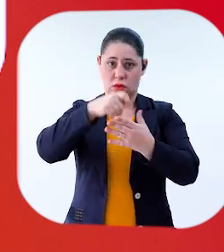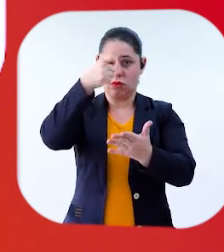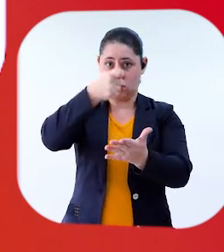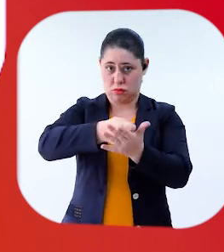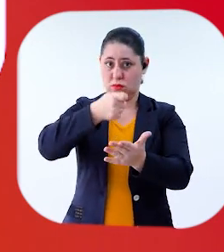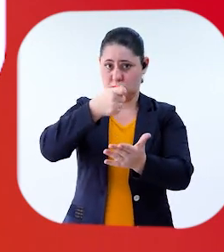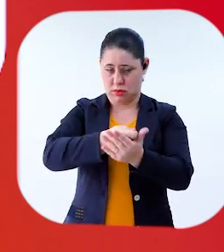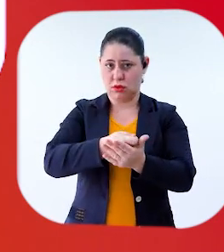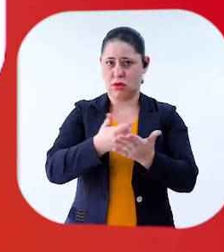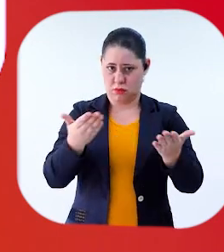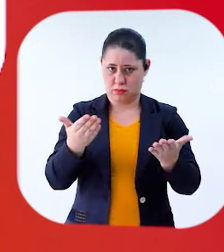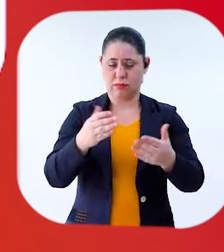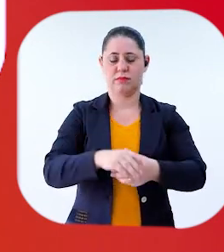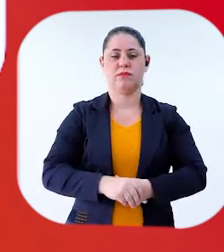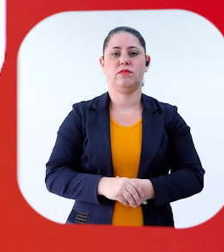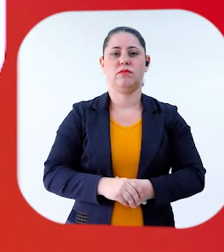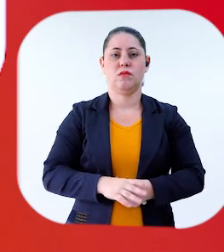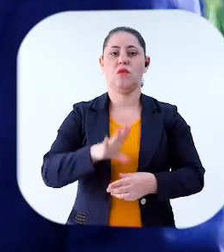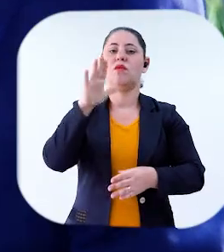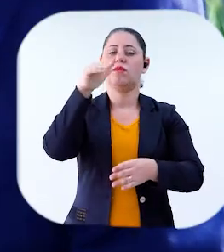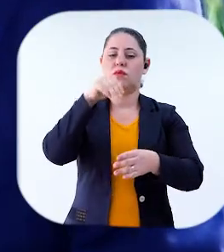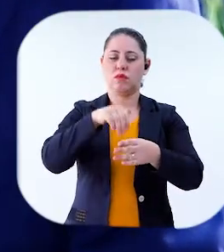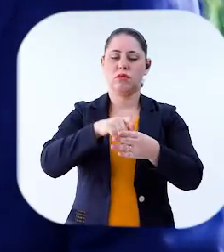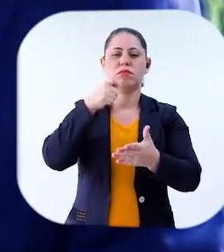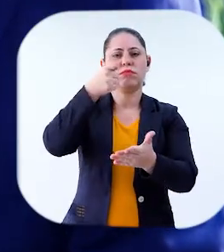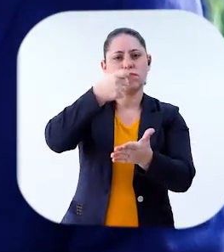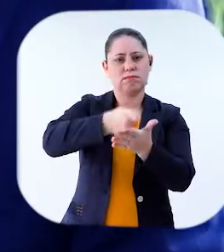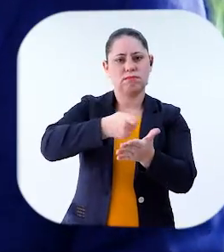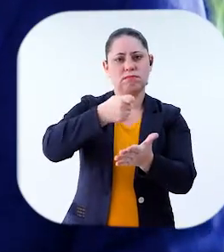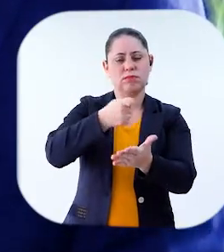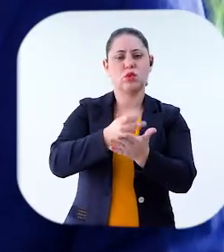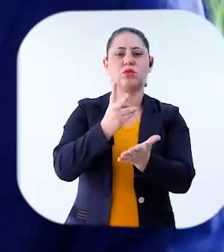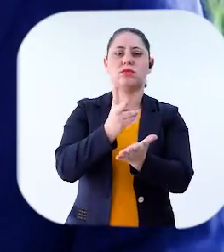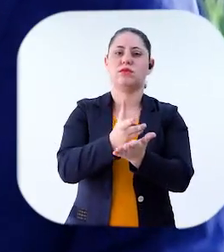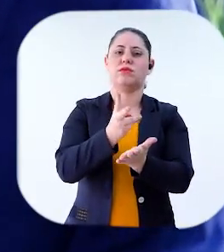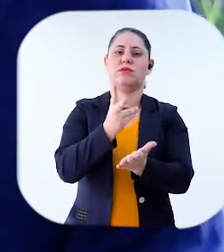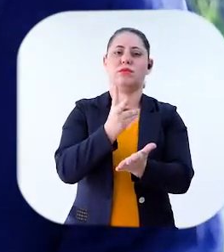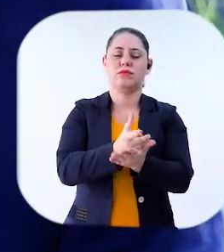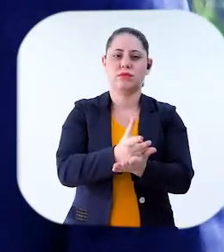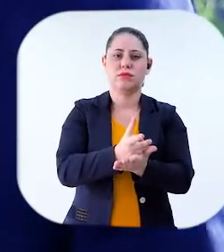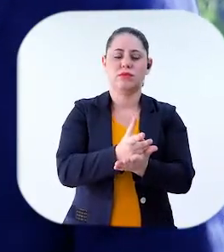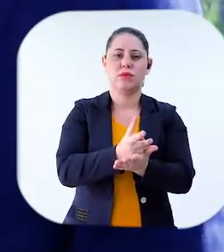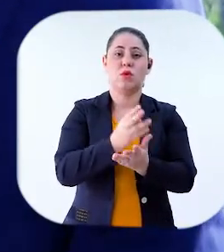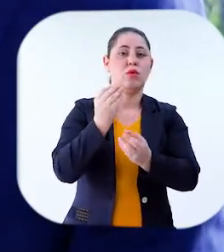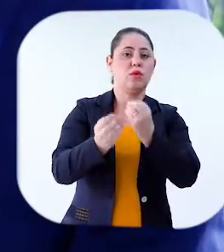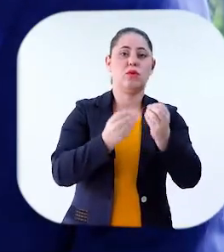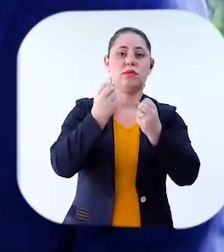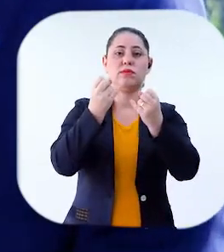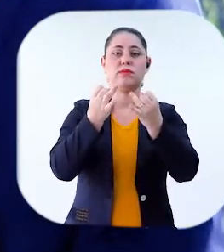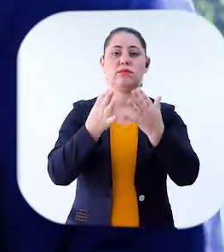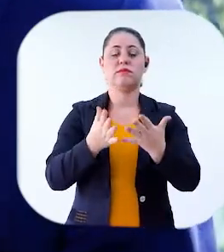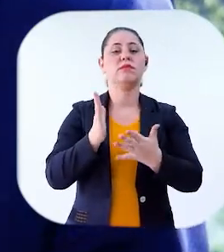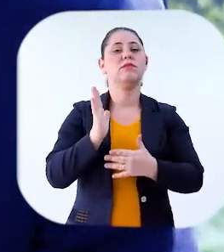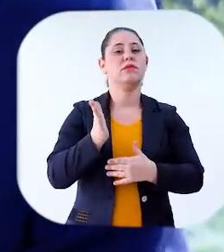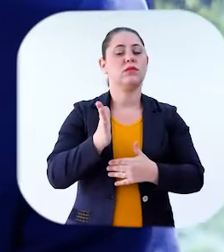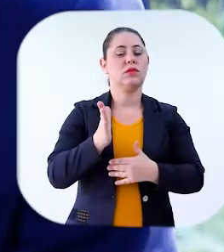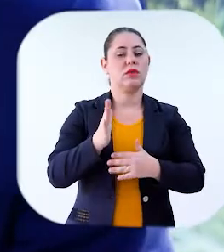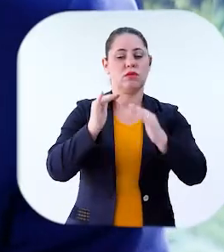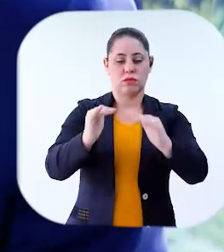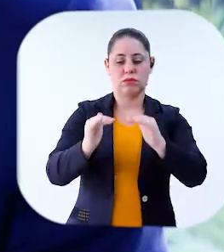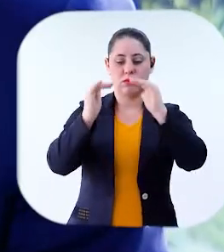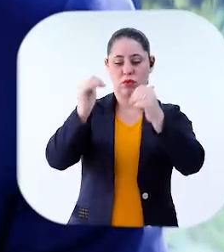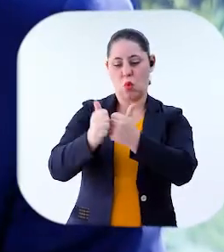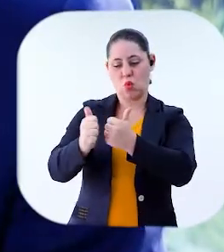voto vai ser obrigatório mesmo assim? O voto continua sendo obrigatório. Como eu disse,